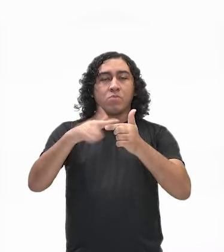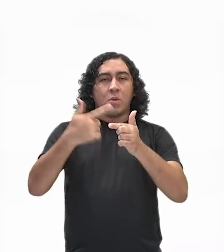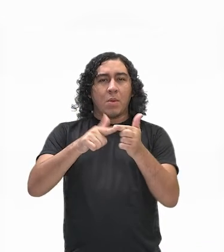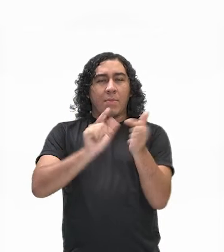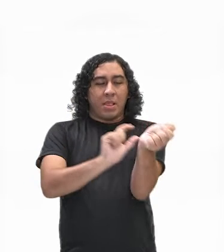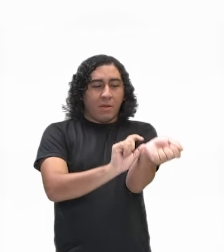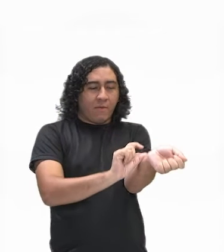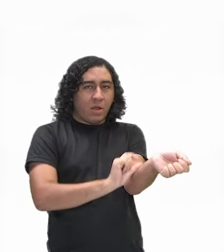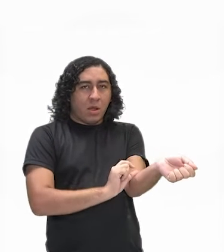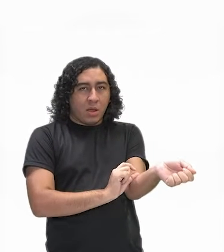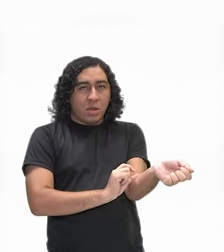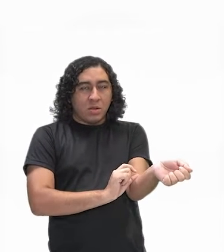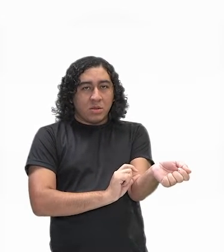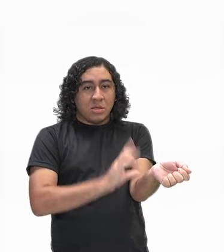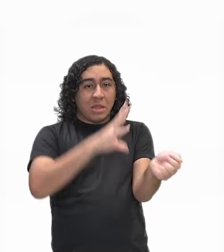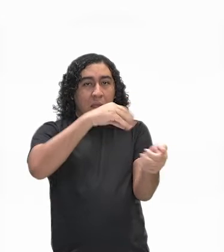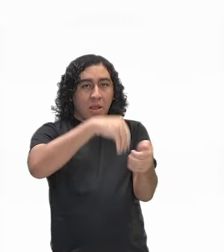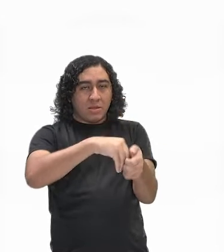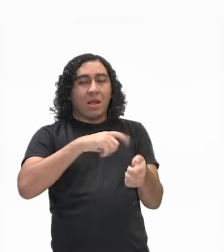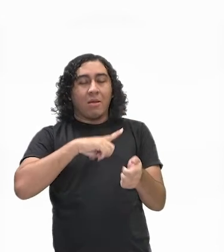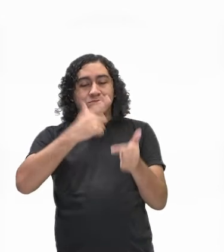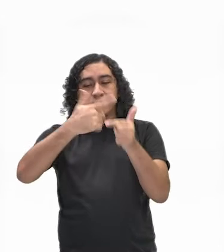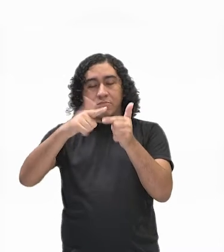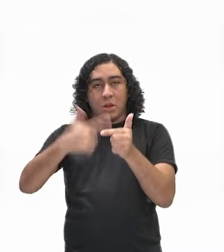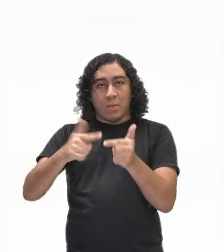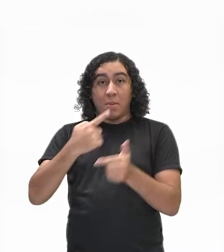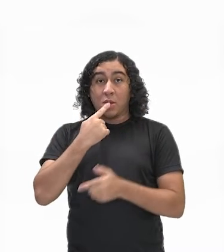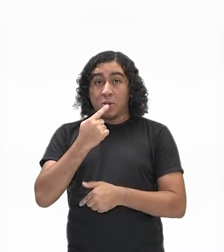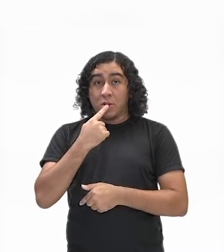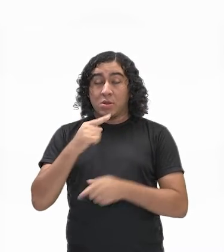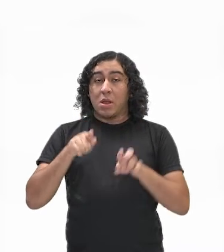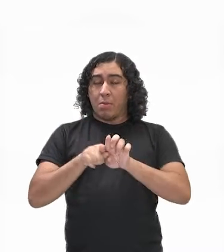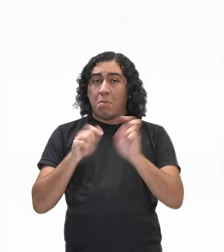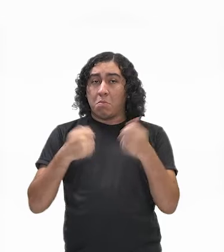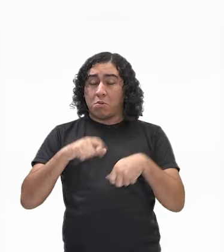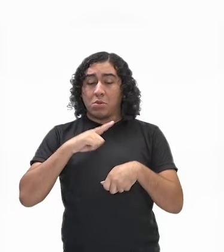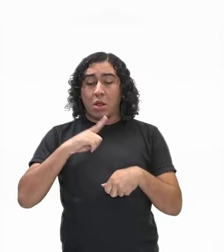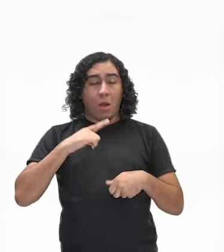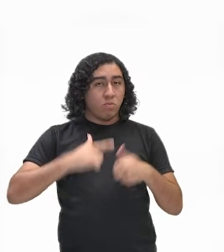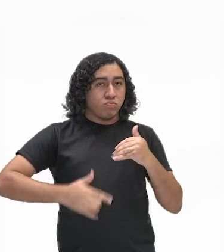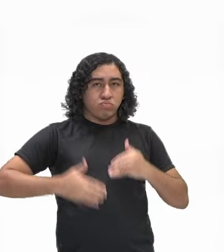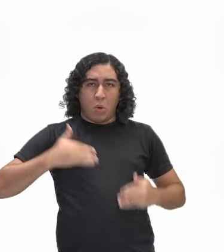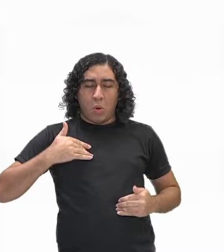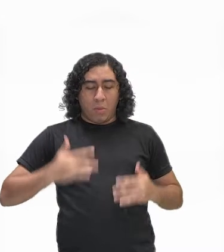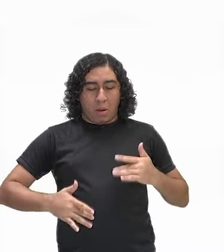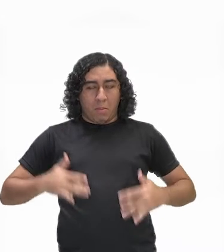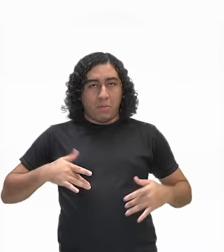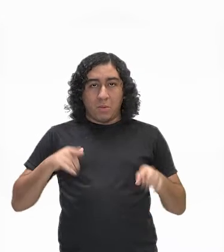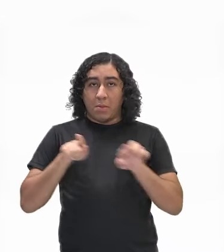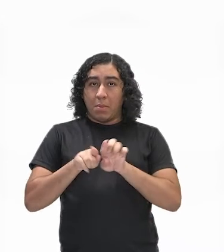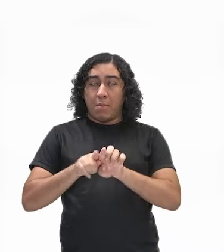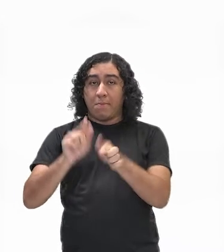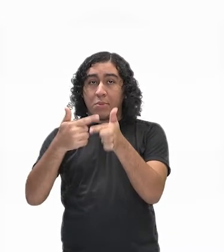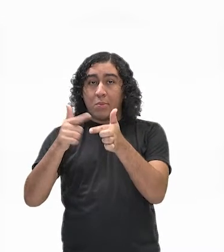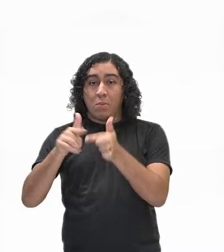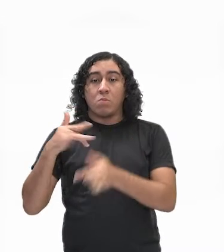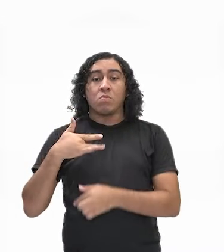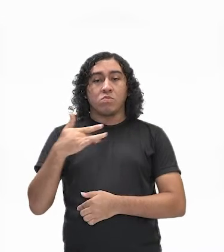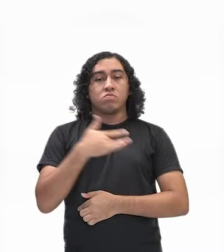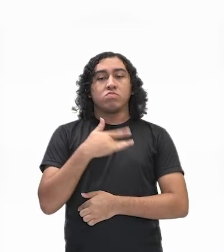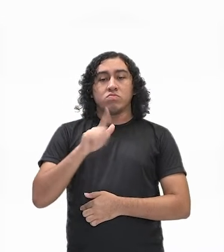do corpo, tá? Também é um problema de saúde que é derivado, né, que deriva do uso